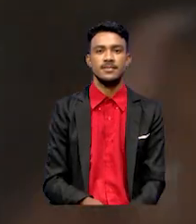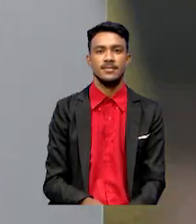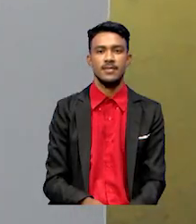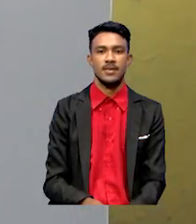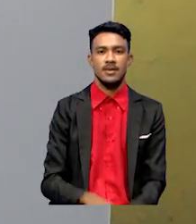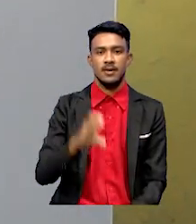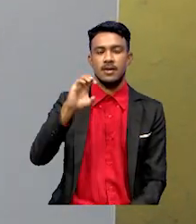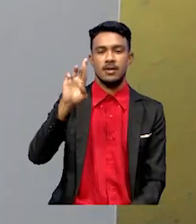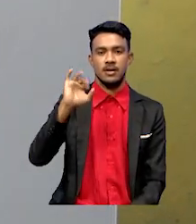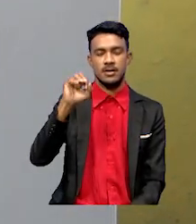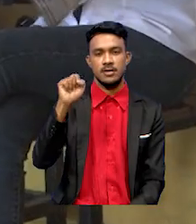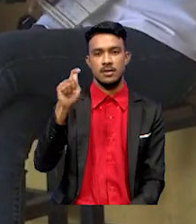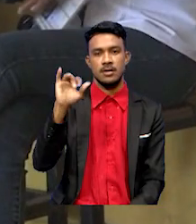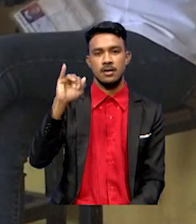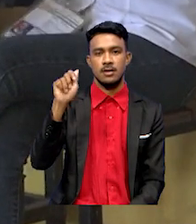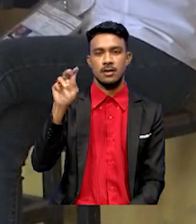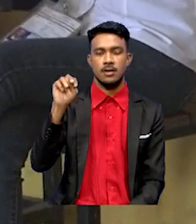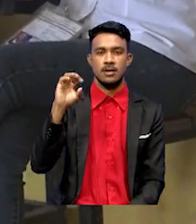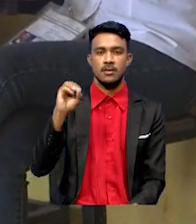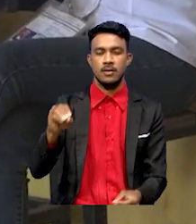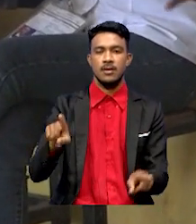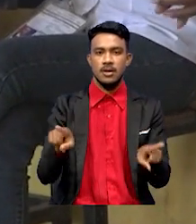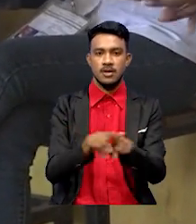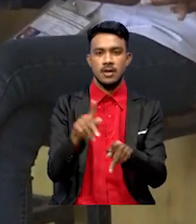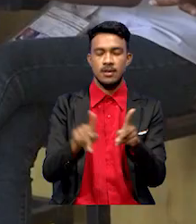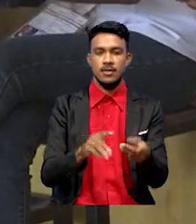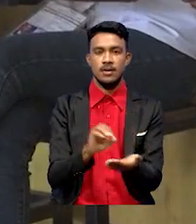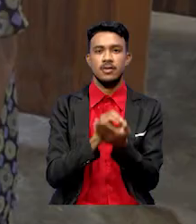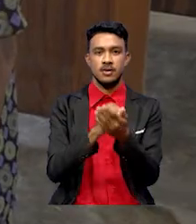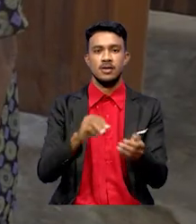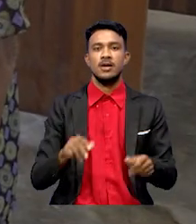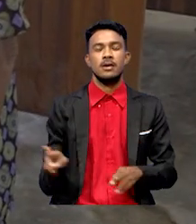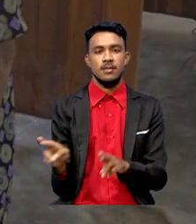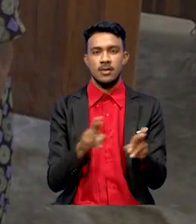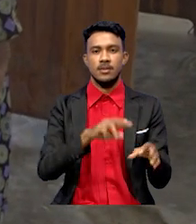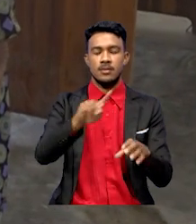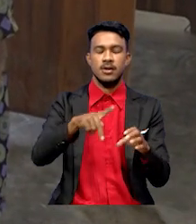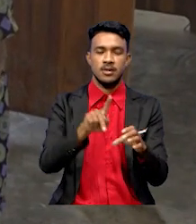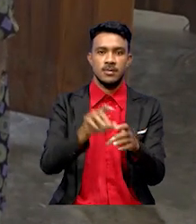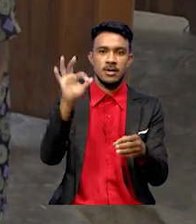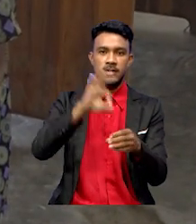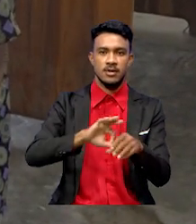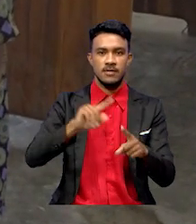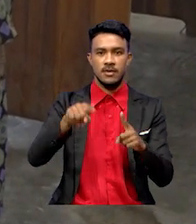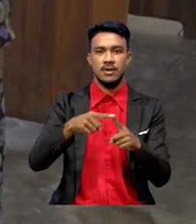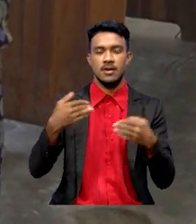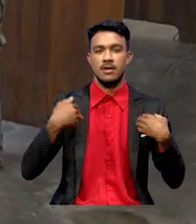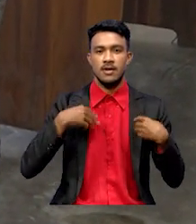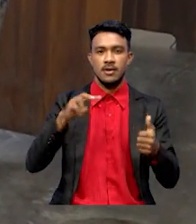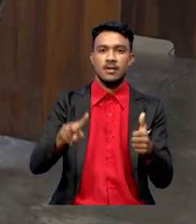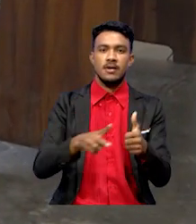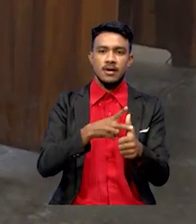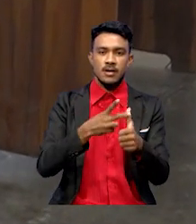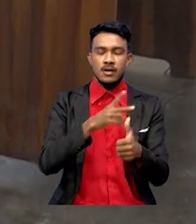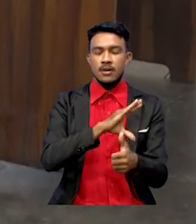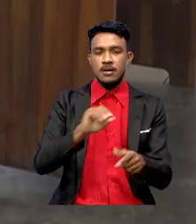Cristiano Oki nuda cidadão e kusi hateteng, nia parte pronto participe a eleição, manhira acontece a eleição segunda volta, mai